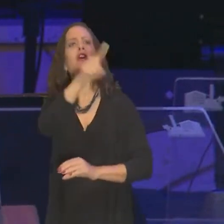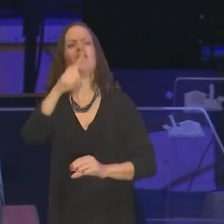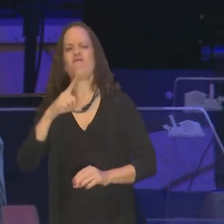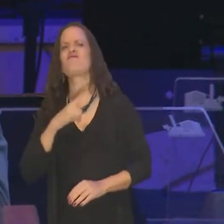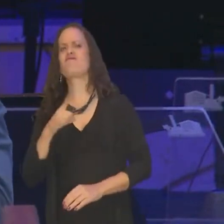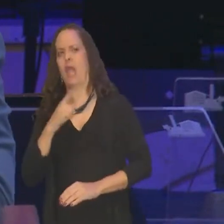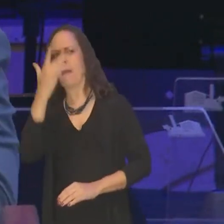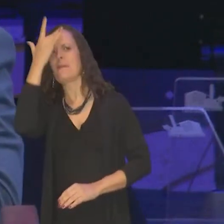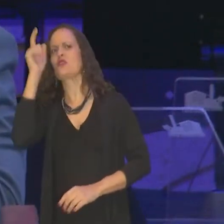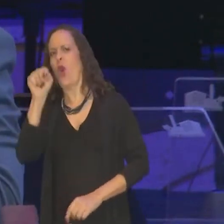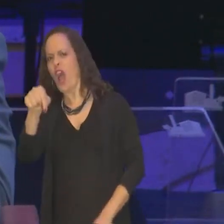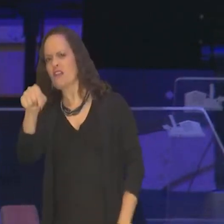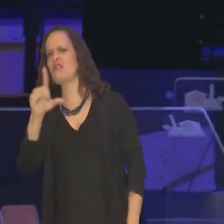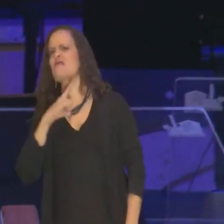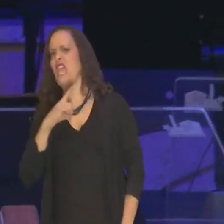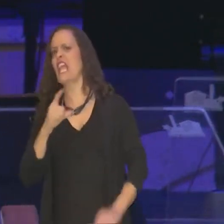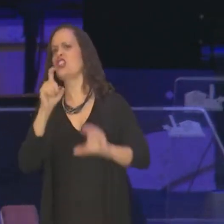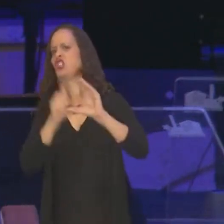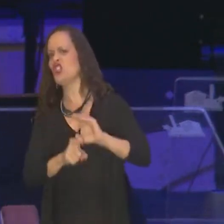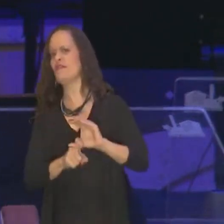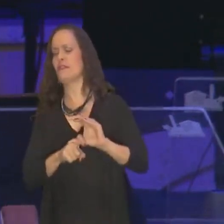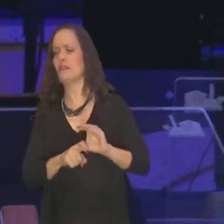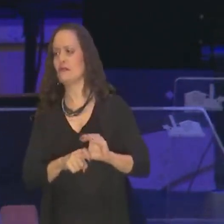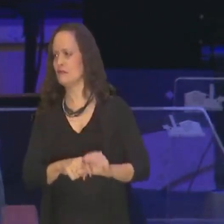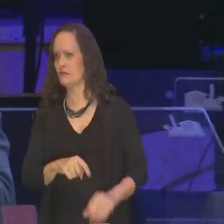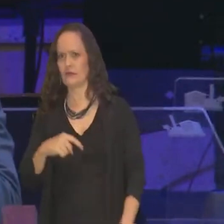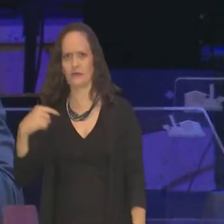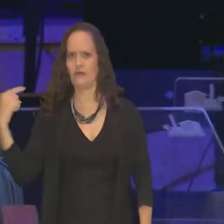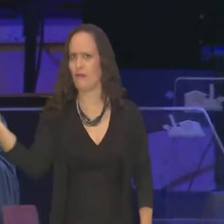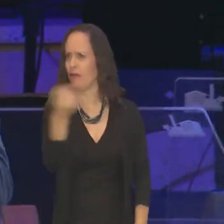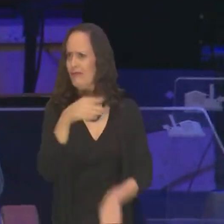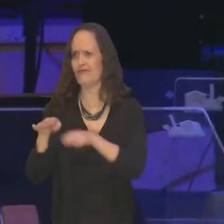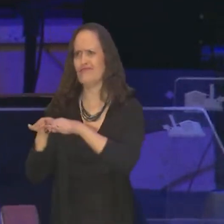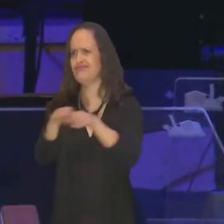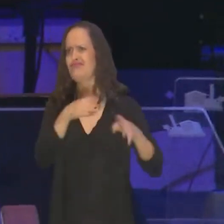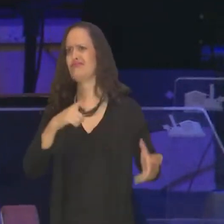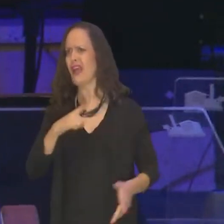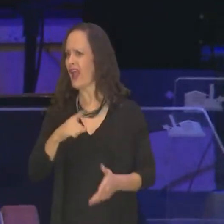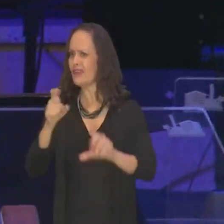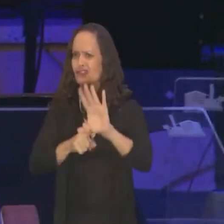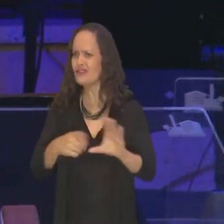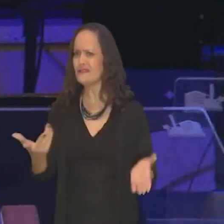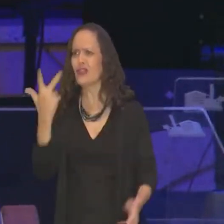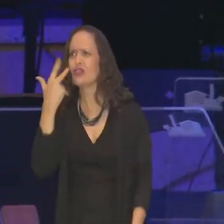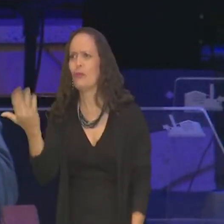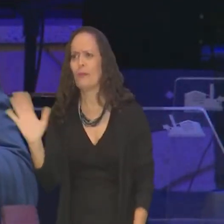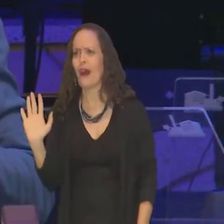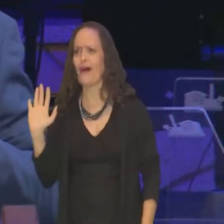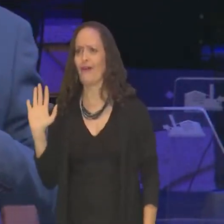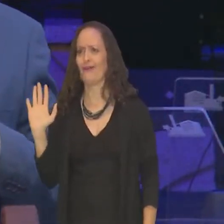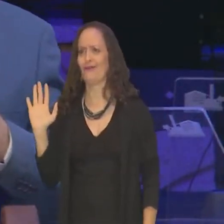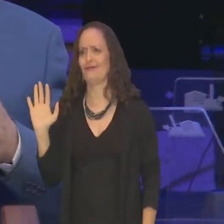Nesse mundo profético, vamos dizer assim, há muitas adivinhações,